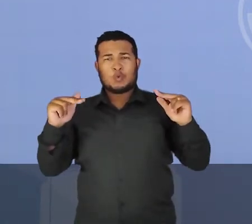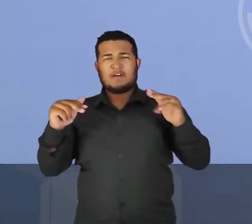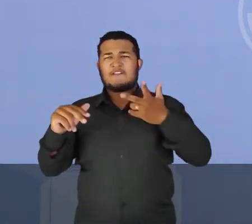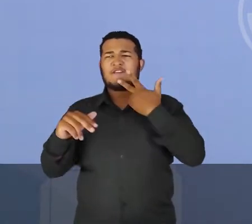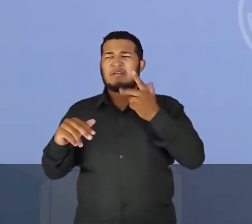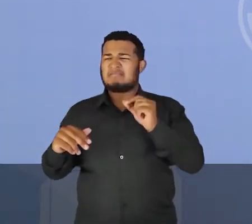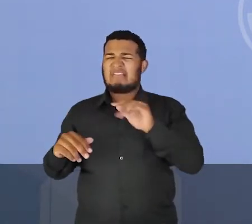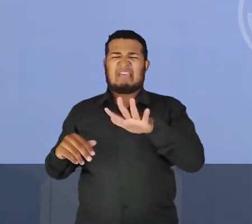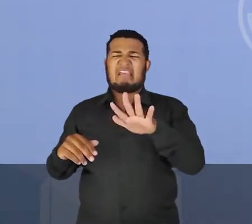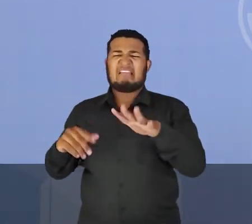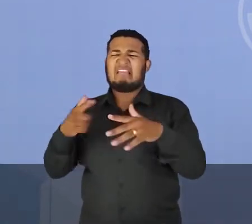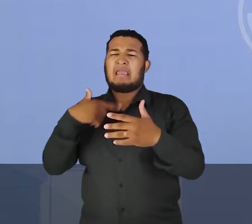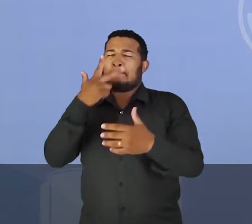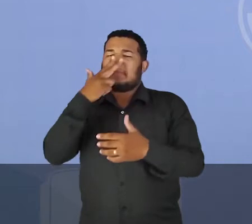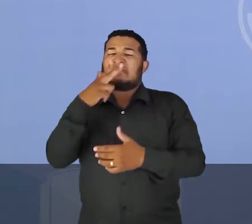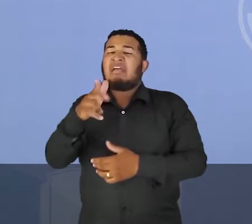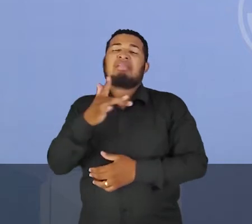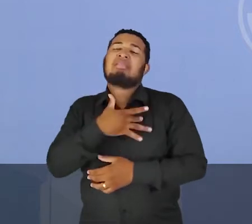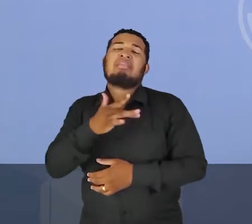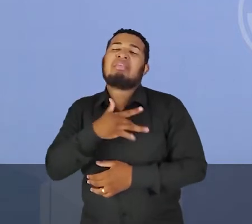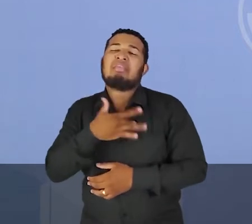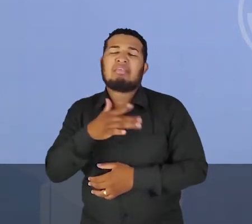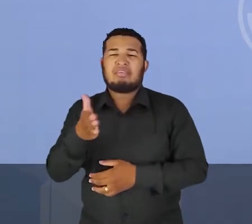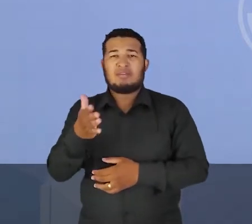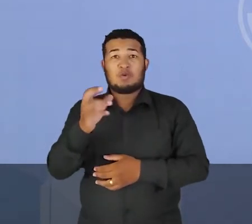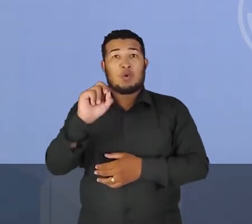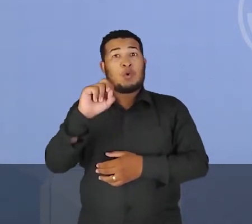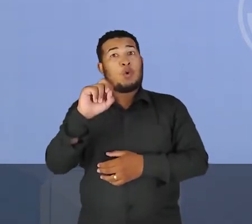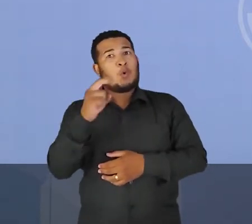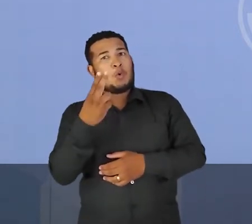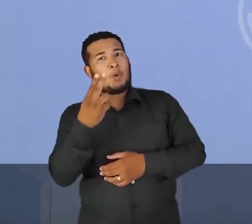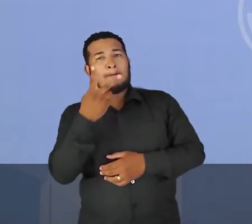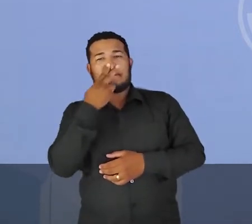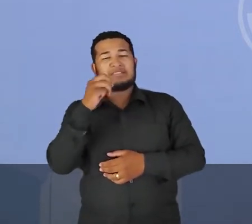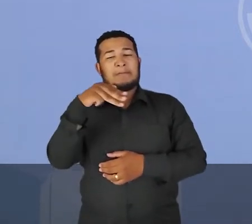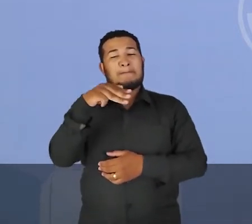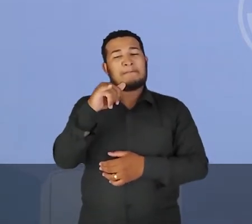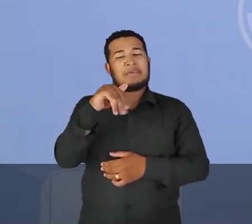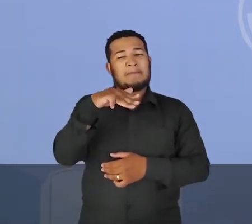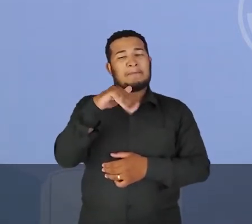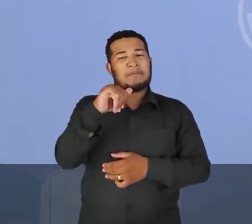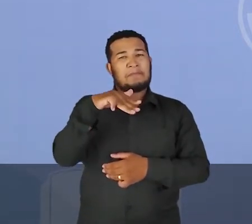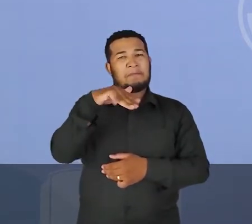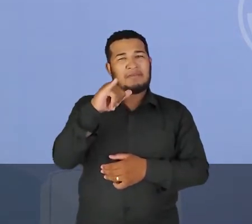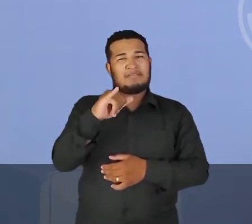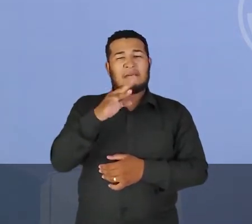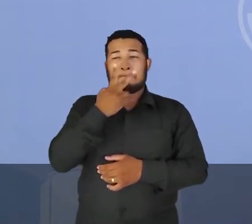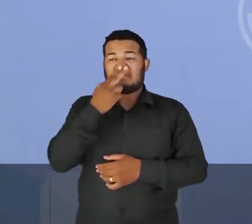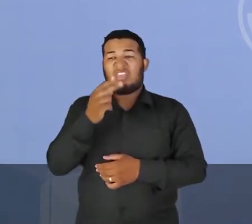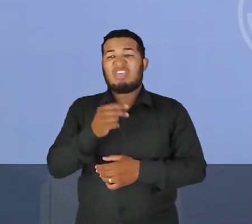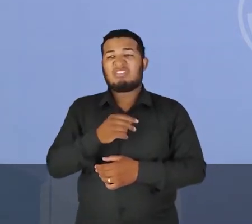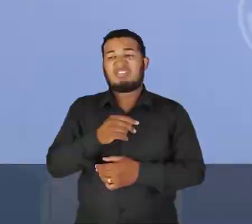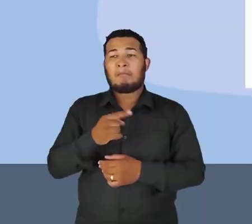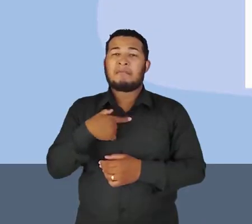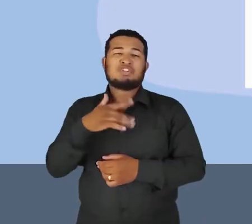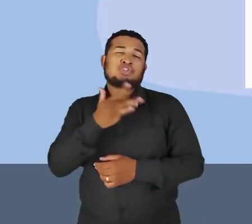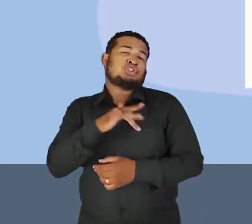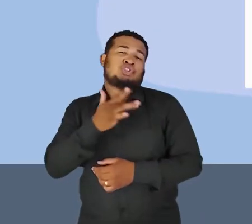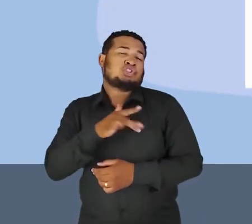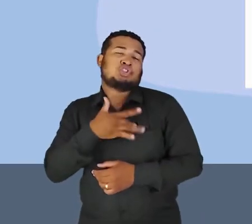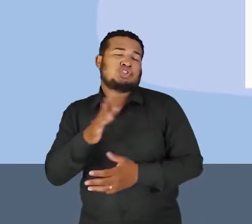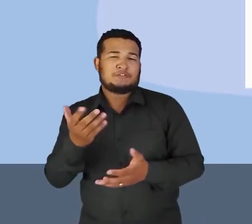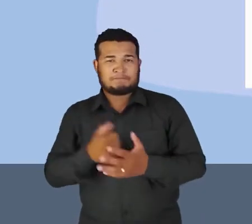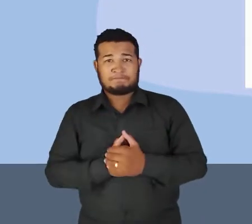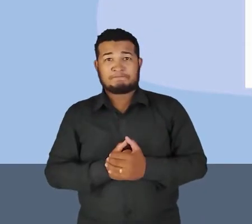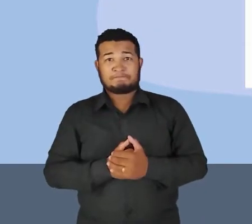isso é vitimismo, ou o famoso mimimi, né? Olha só esse quadrinho. No